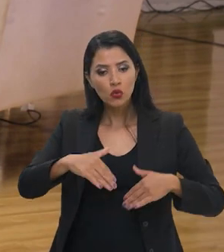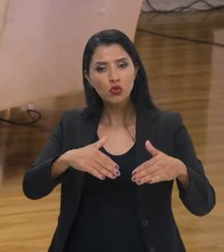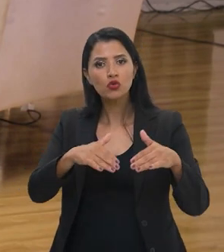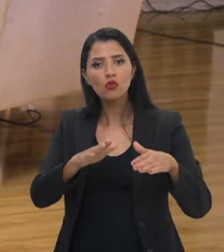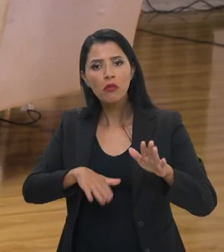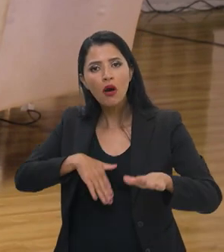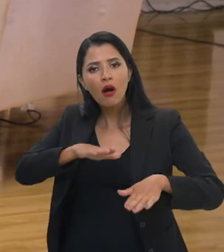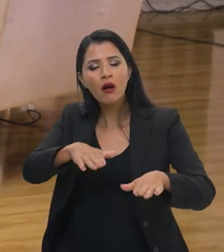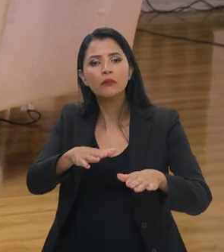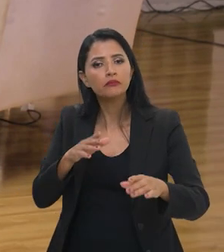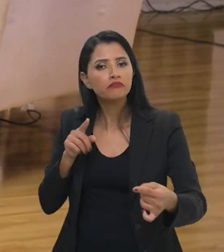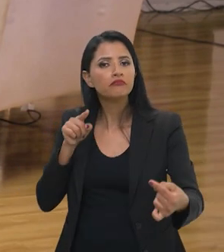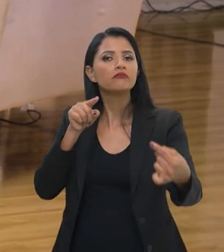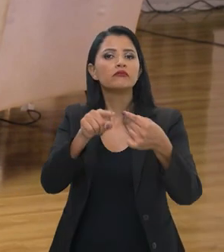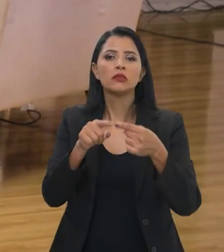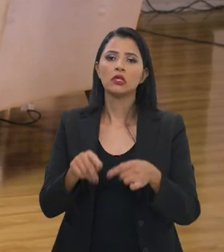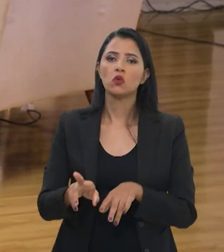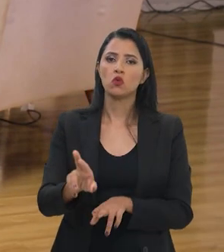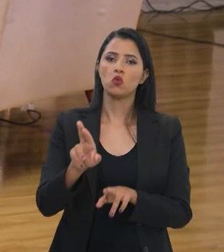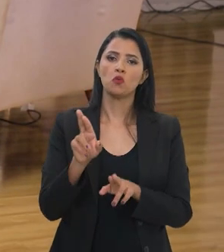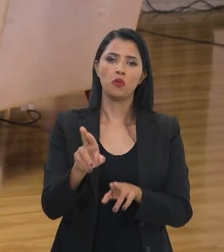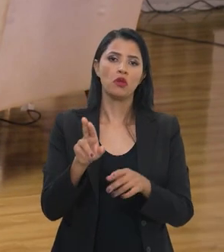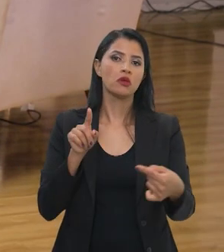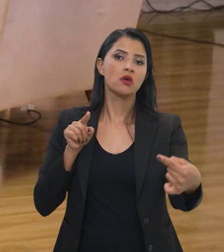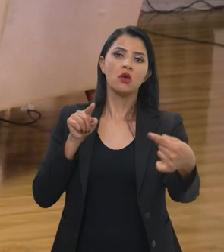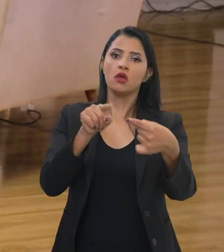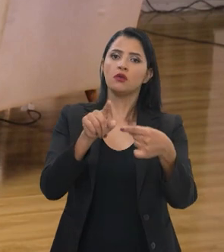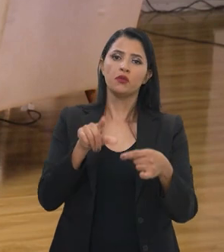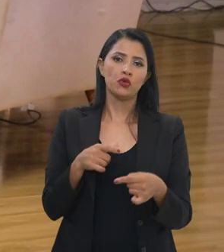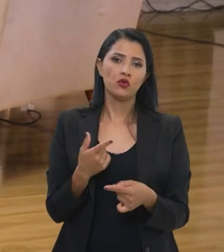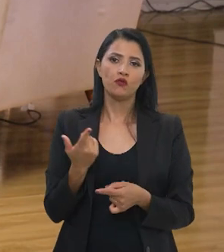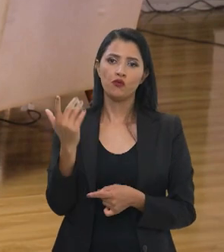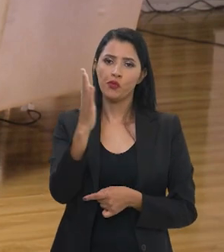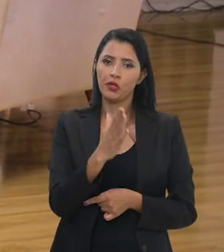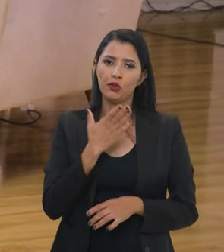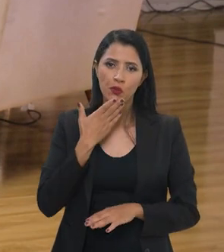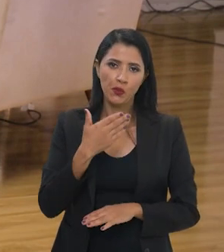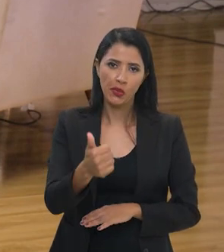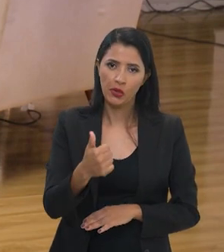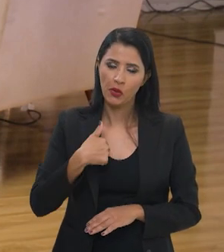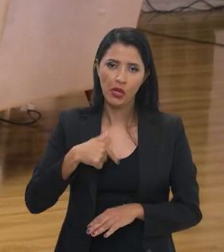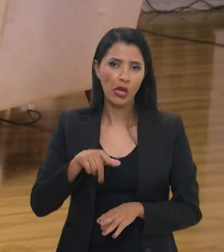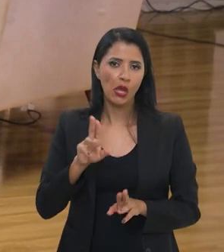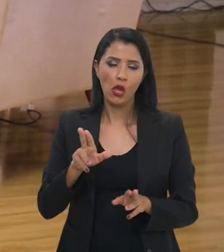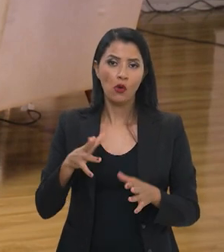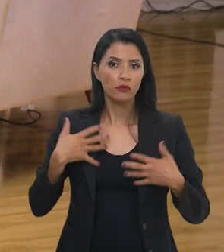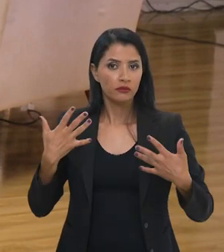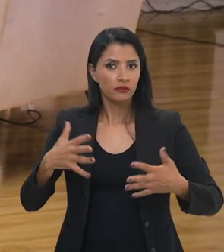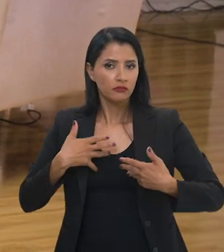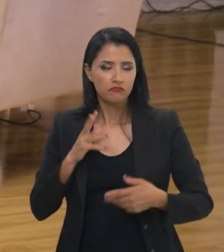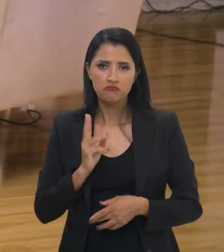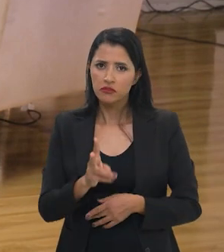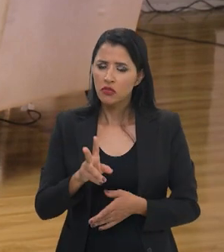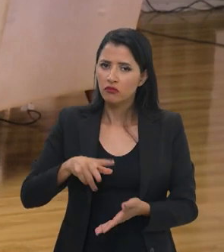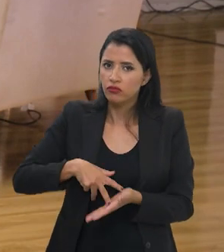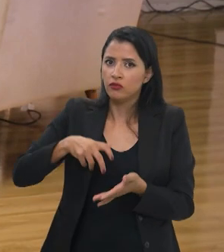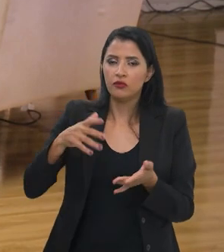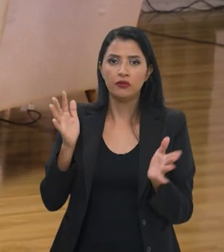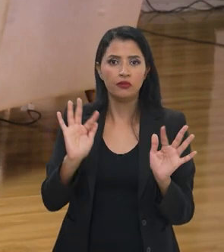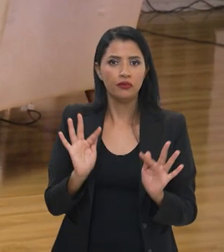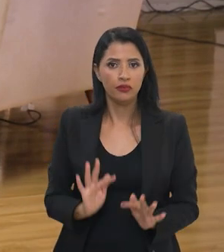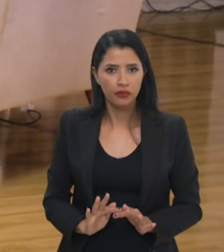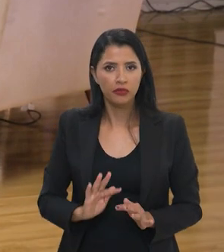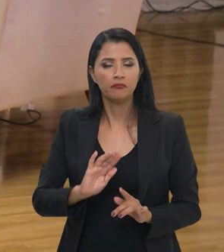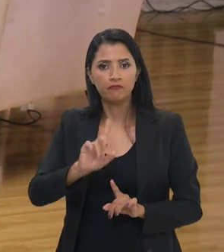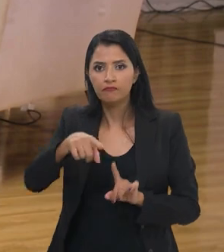uma caminhada não é em direção a esperança em direção a um Brasil melhor eu sou assim bastante entusiasmado